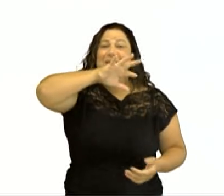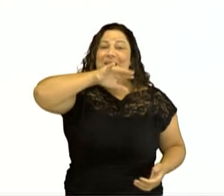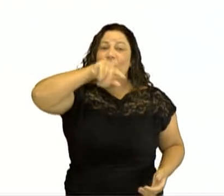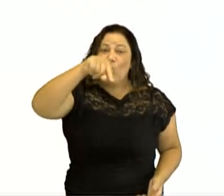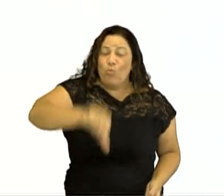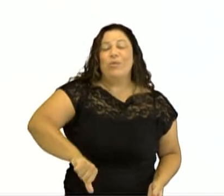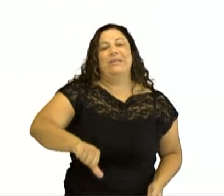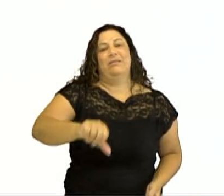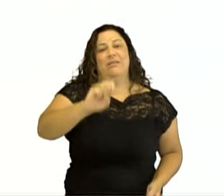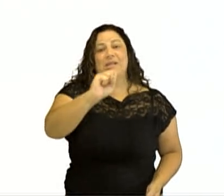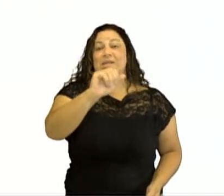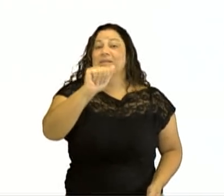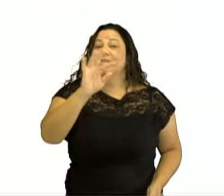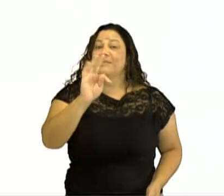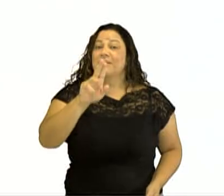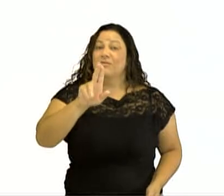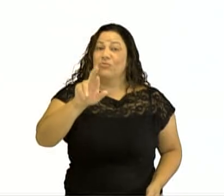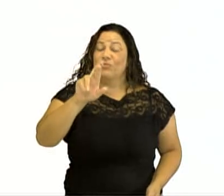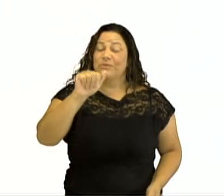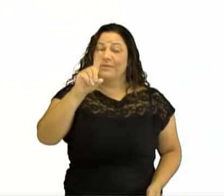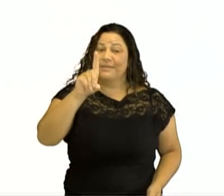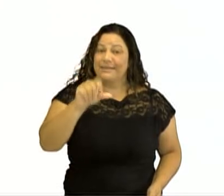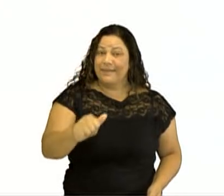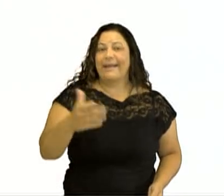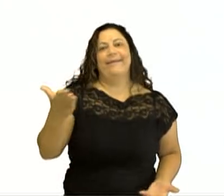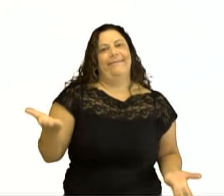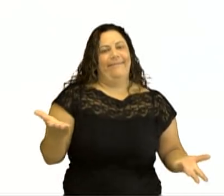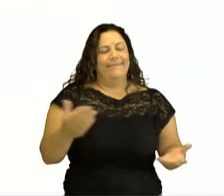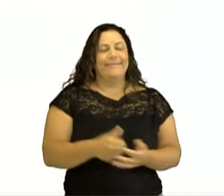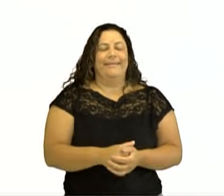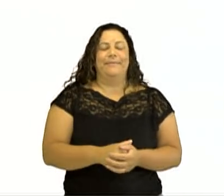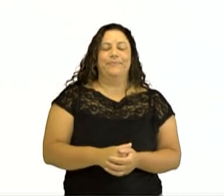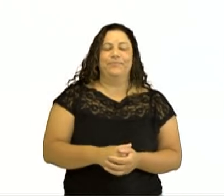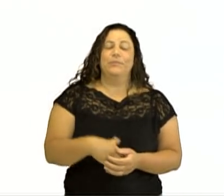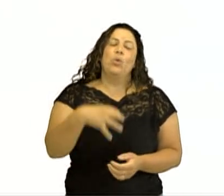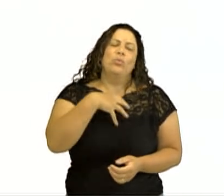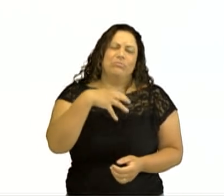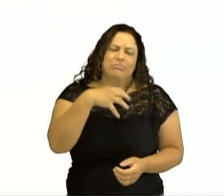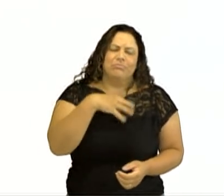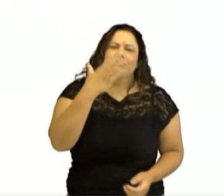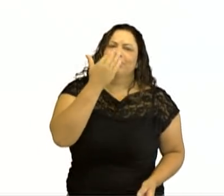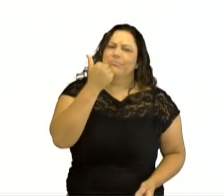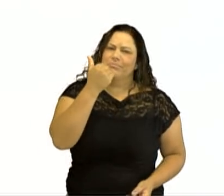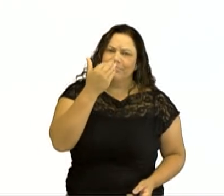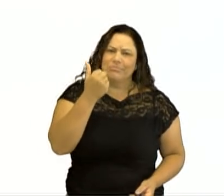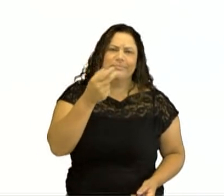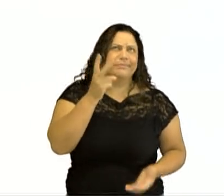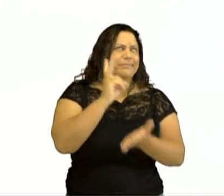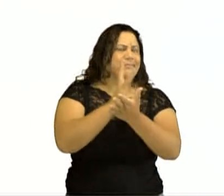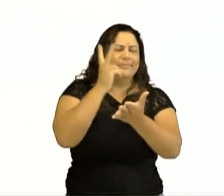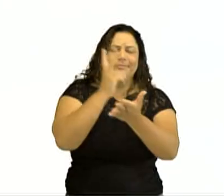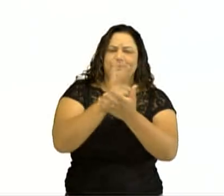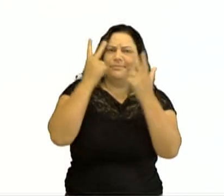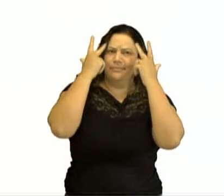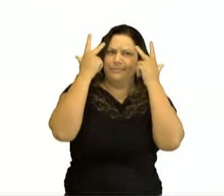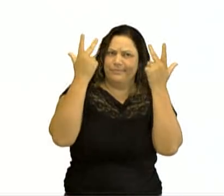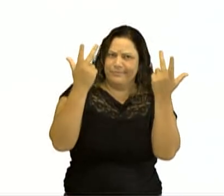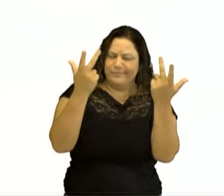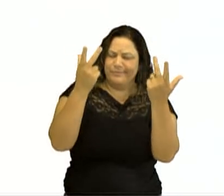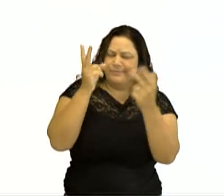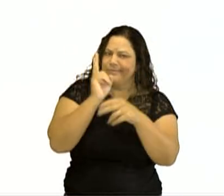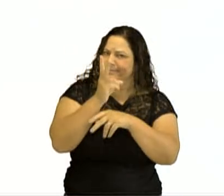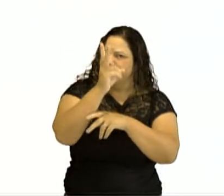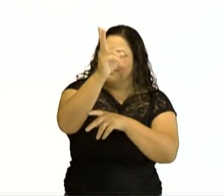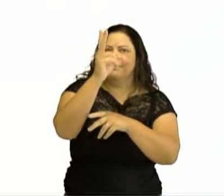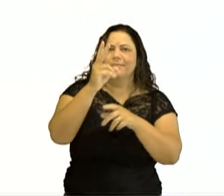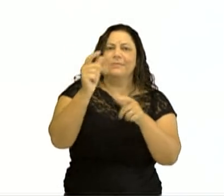saturada. É cada vez mais comum esse tipo de hábito alimentar entre as pessoas. Que problemas o excesso